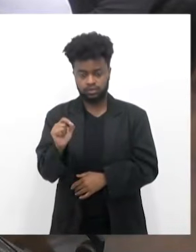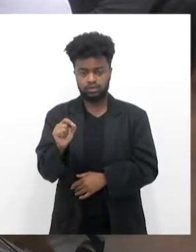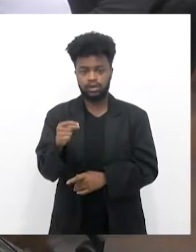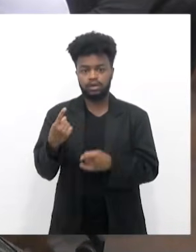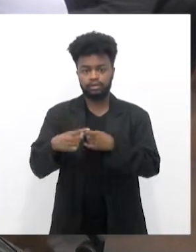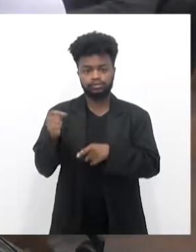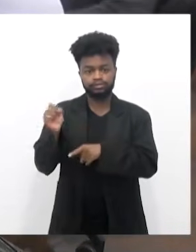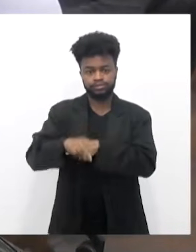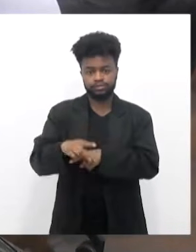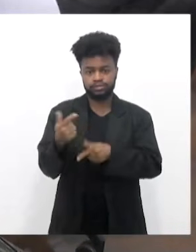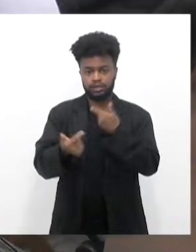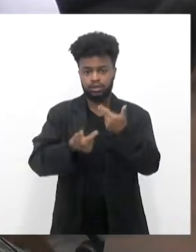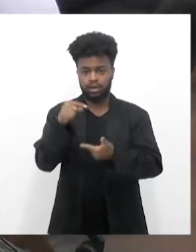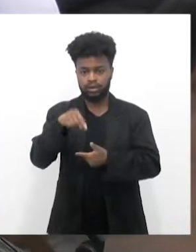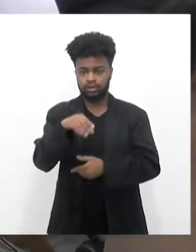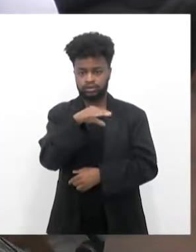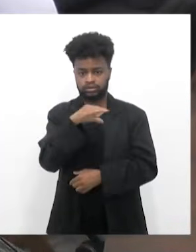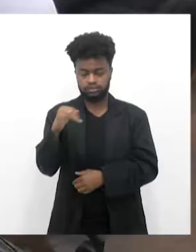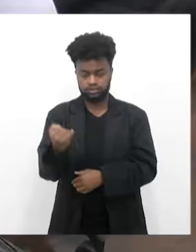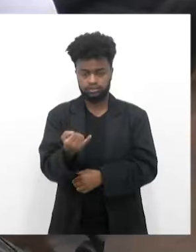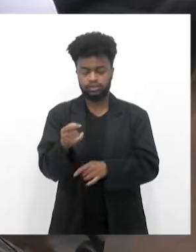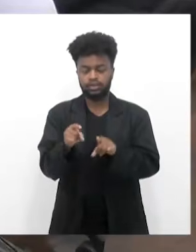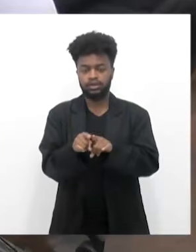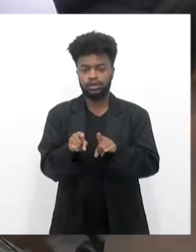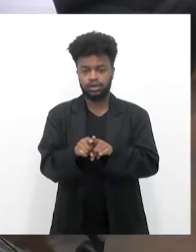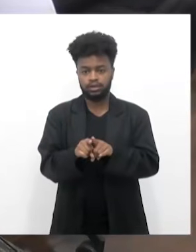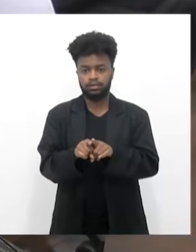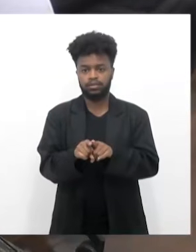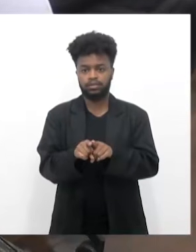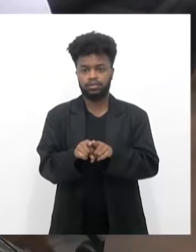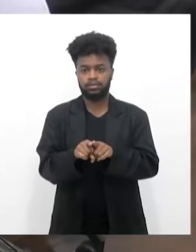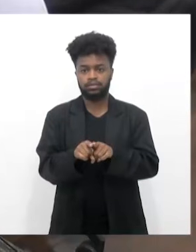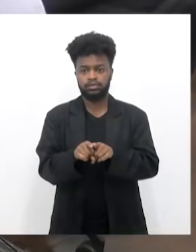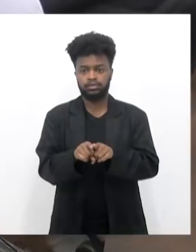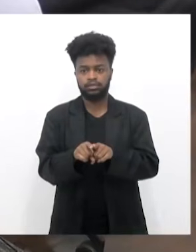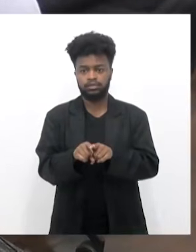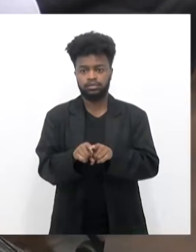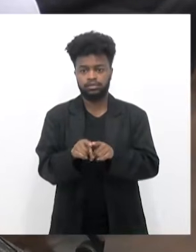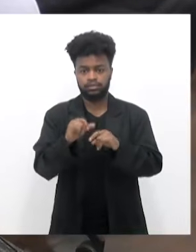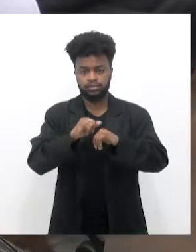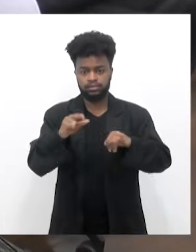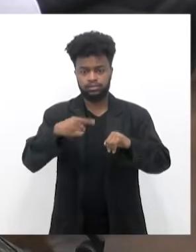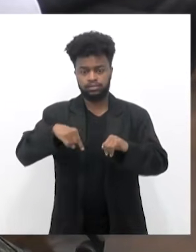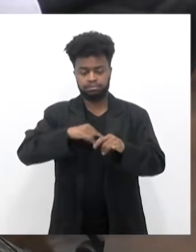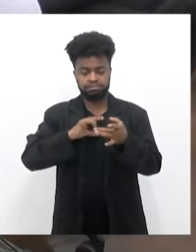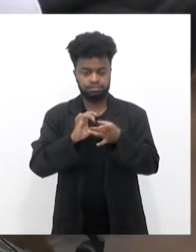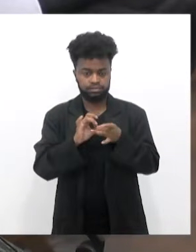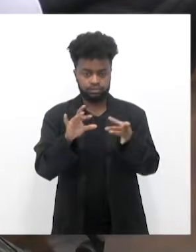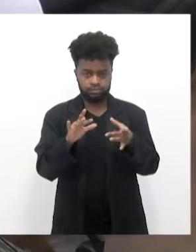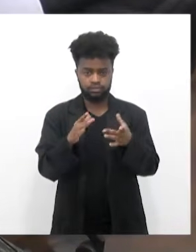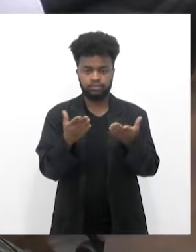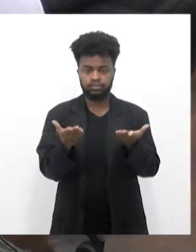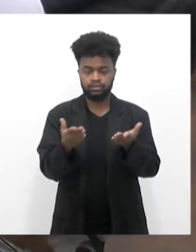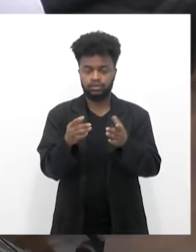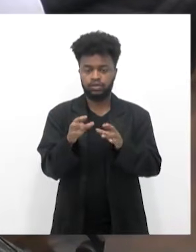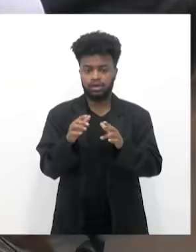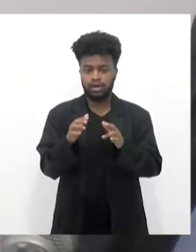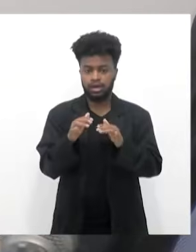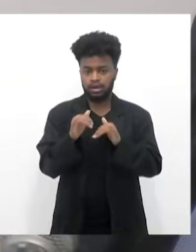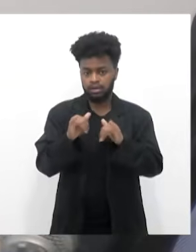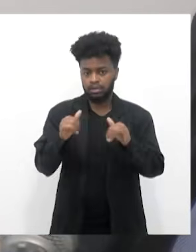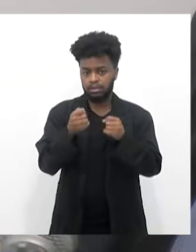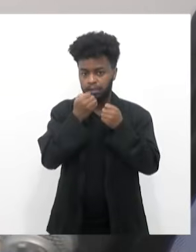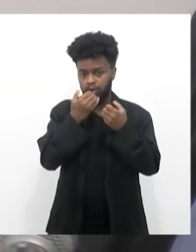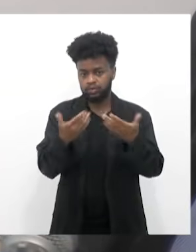pelo início dos trabalhos aqui na CCJ, colocando também nosso trabalho à disposição de Vossa Excelência. Desejar muito boa sorte a esse